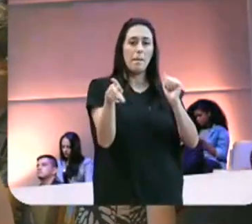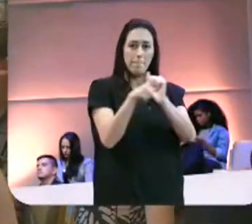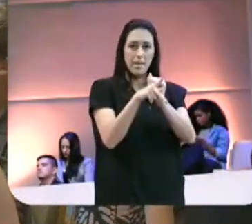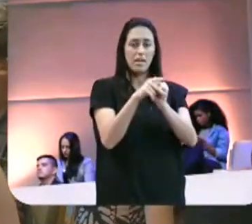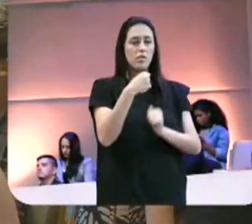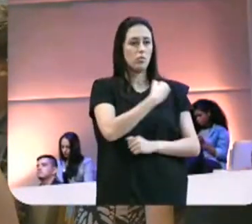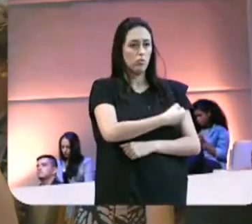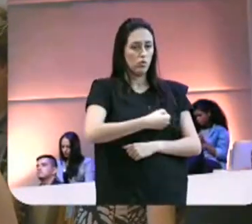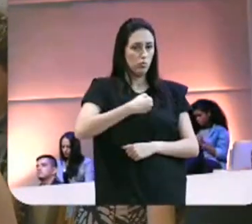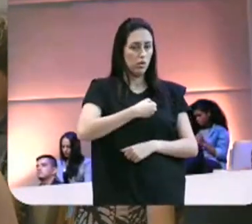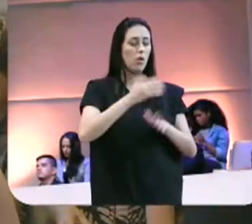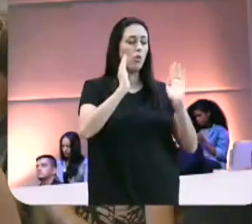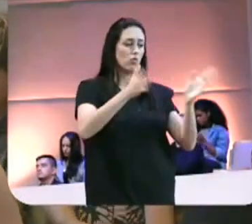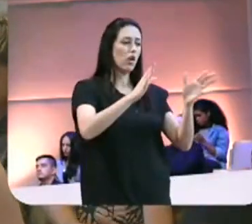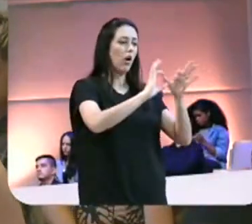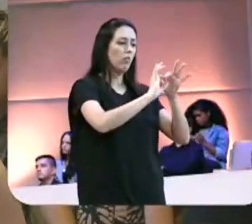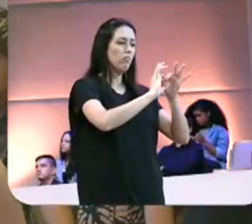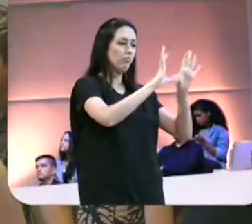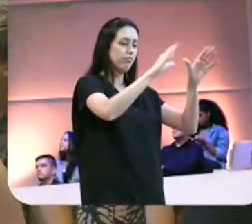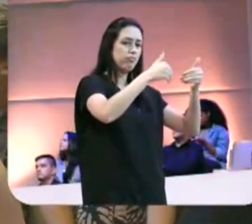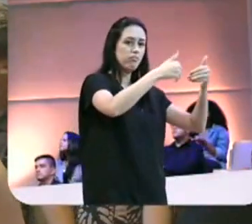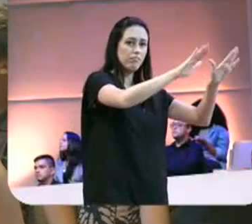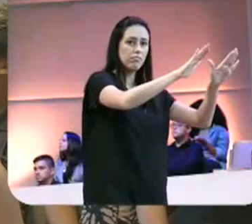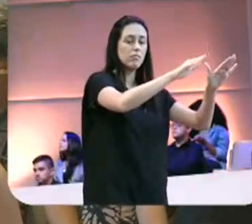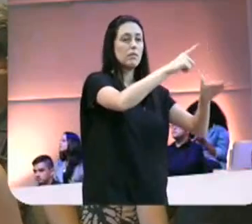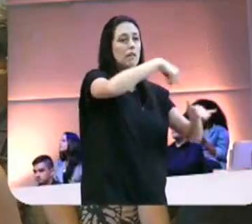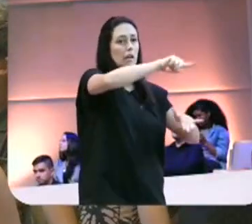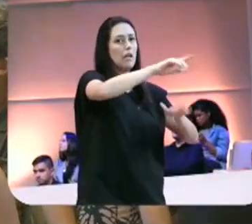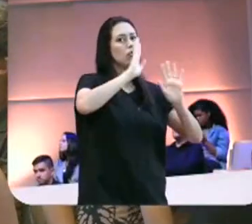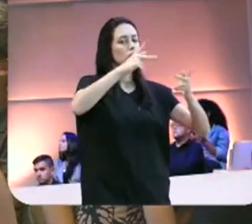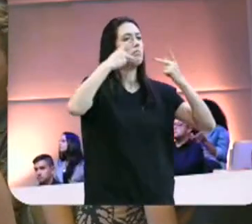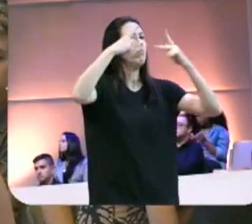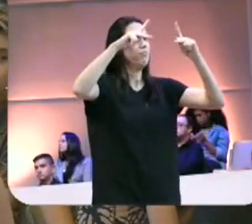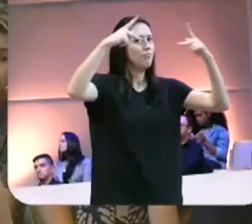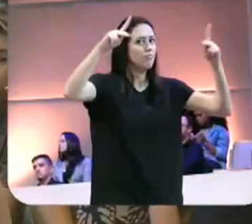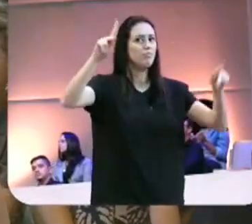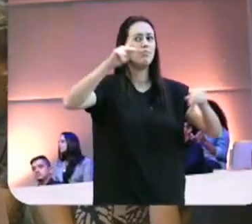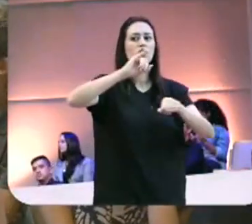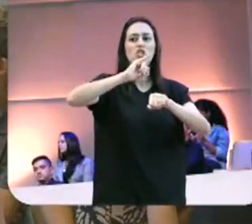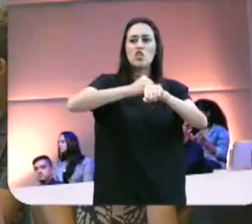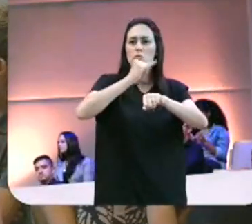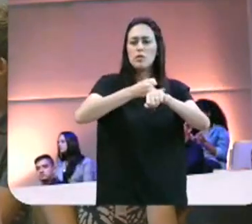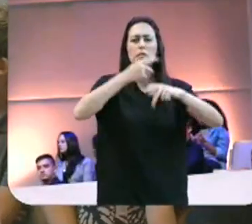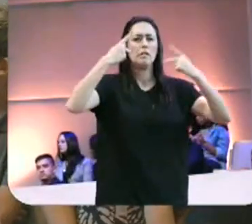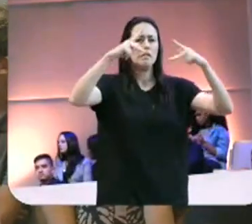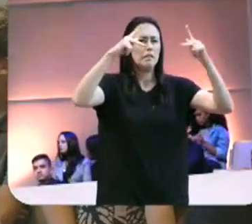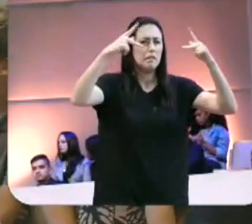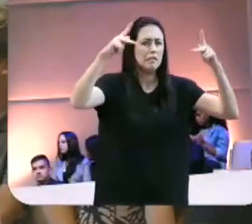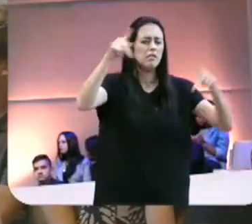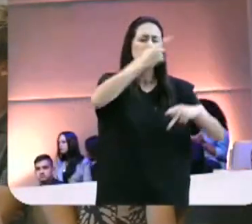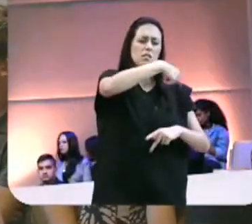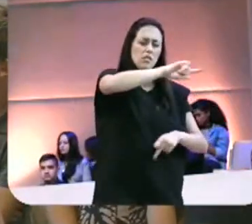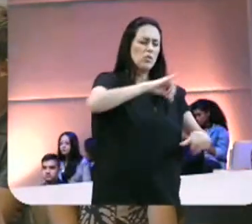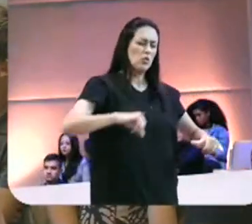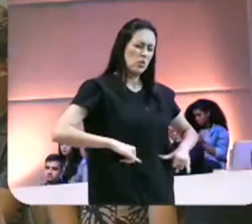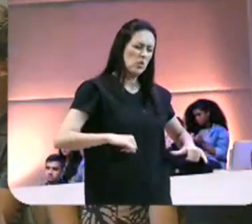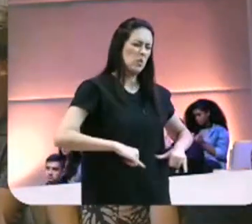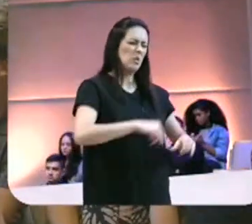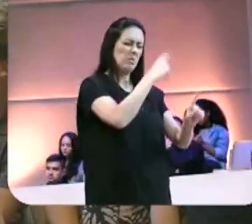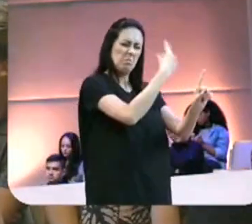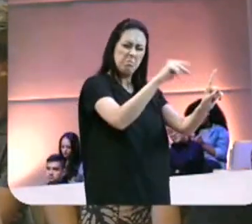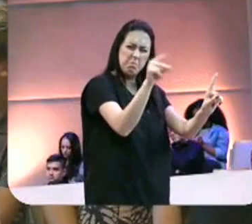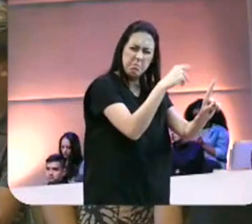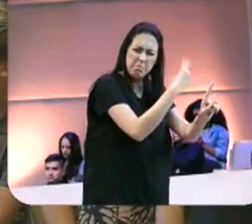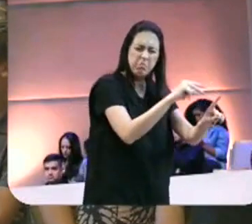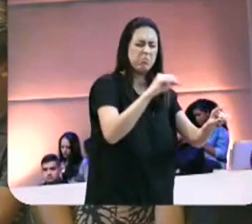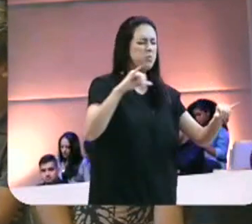acabado de serem soltos por estarem pregando essa mensagem em Jerusalém com ousadia. Apanharam, foram açoitados. E